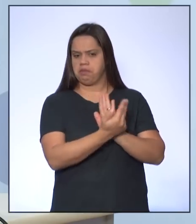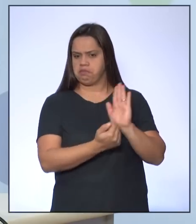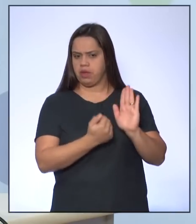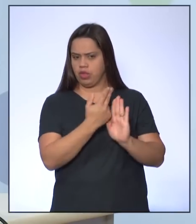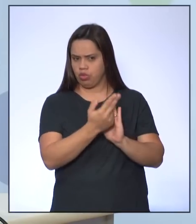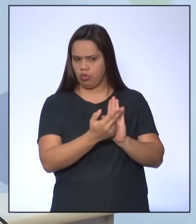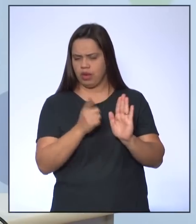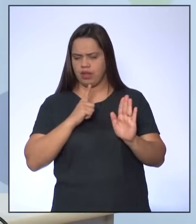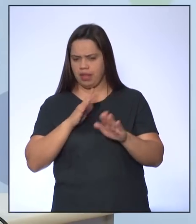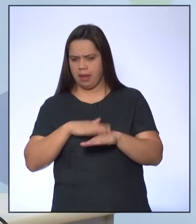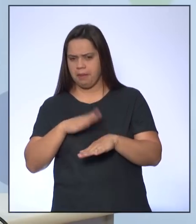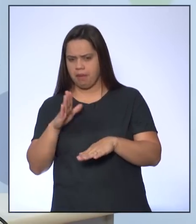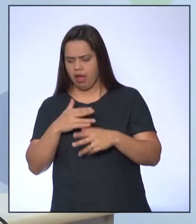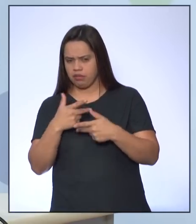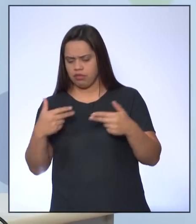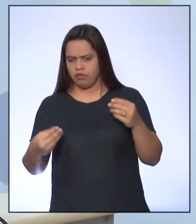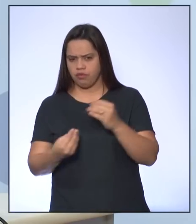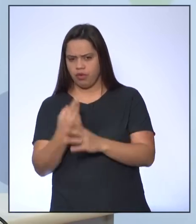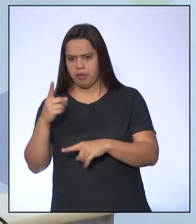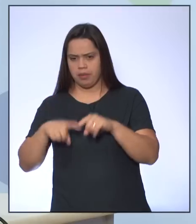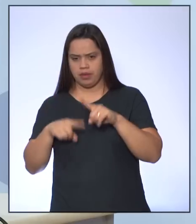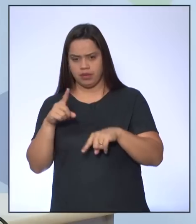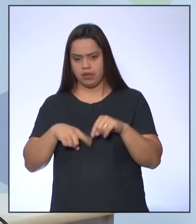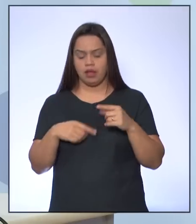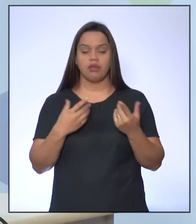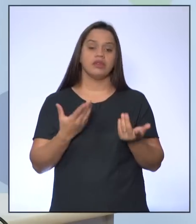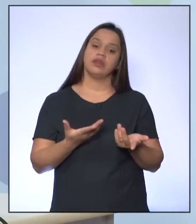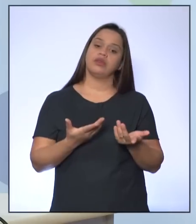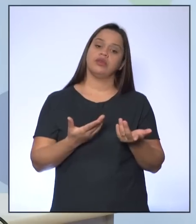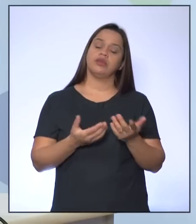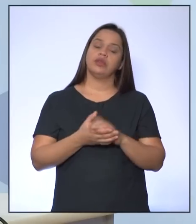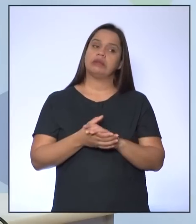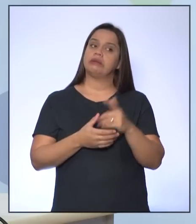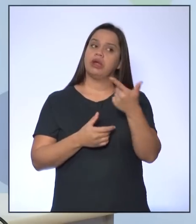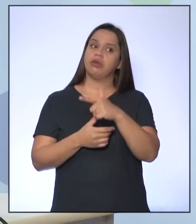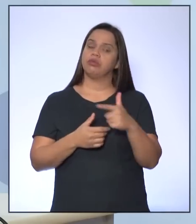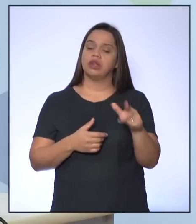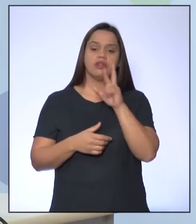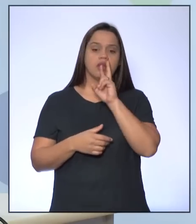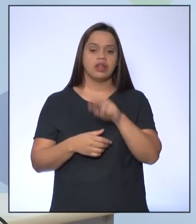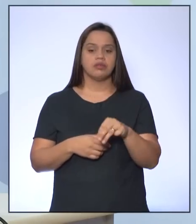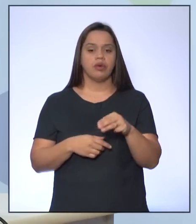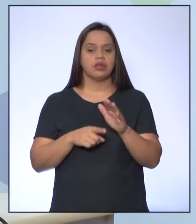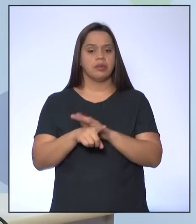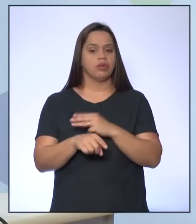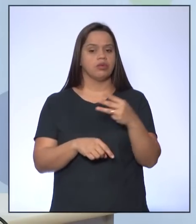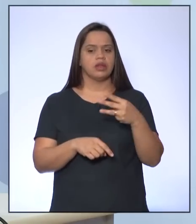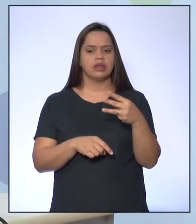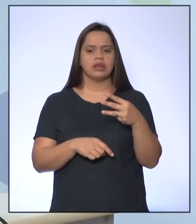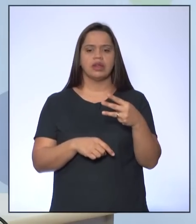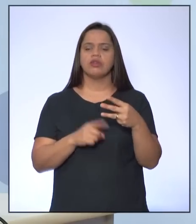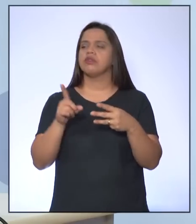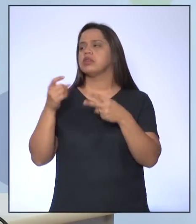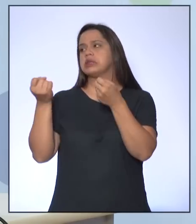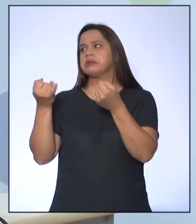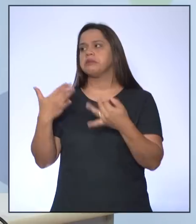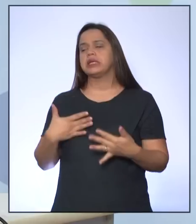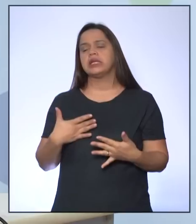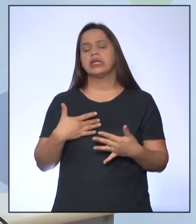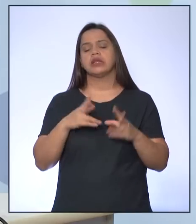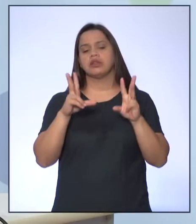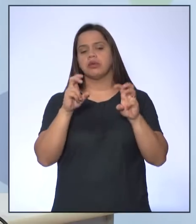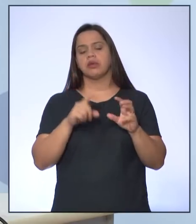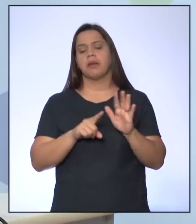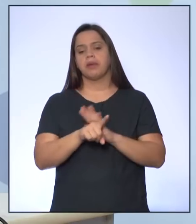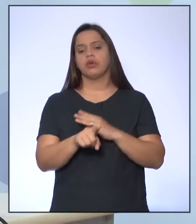fonte histórica material? Não tiveram muitas respostas em relação a isso. O que você tem a dizer para a gente sobre